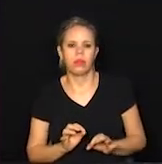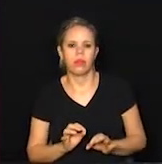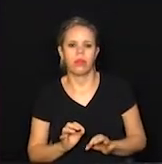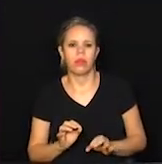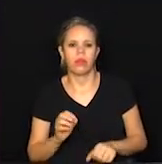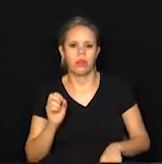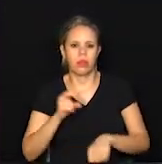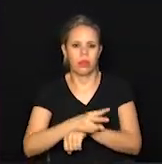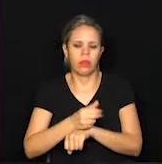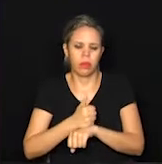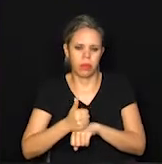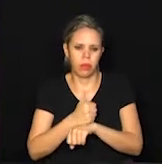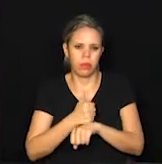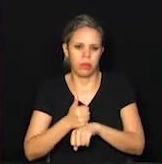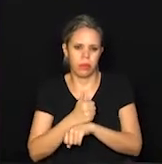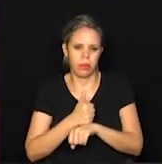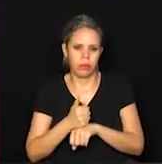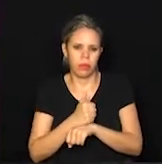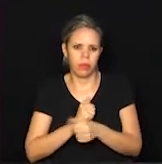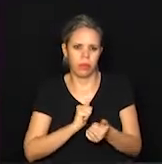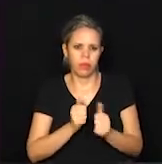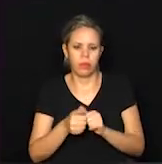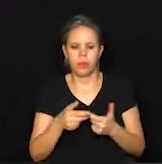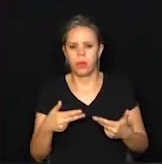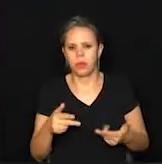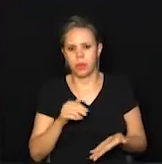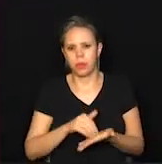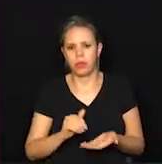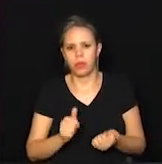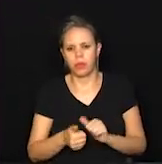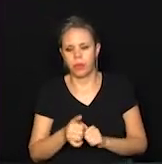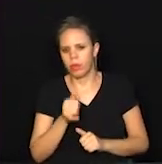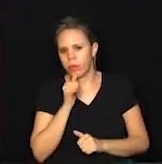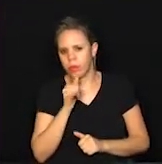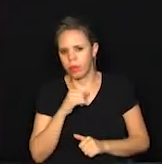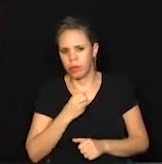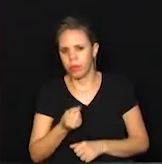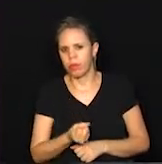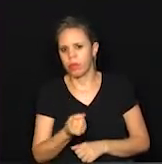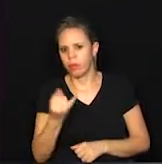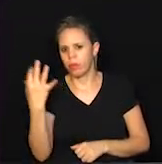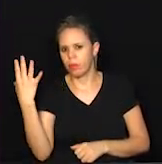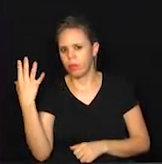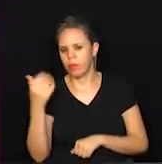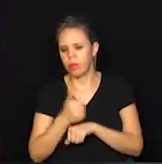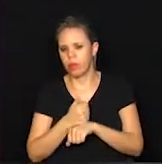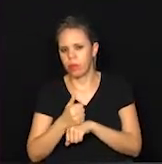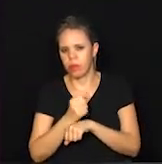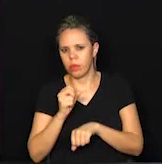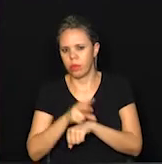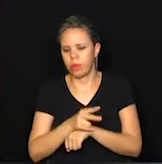cargos. E lá estava dizendo que a Secretaria de Esportes vai ter uma quantidade de cargos